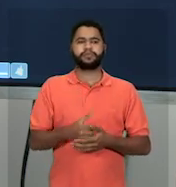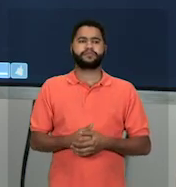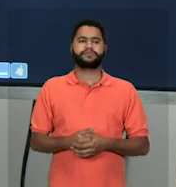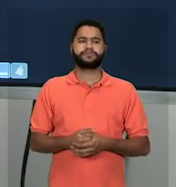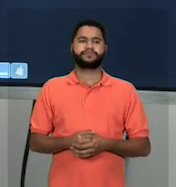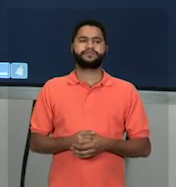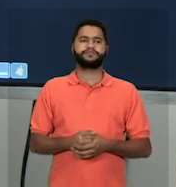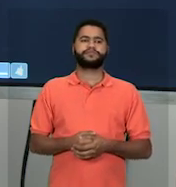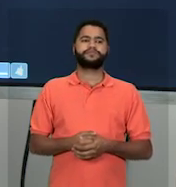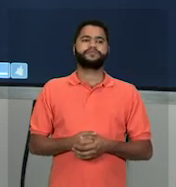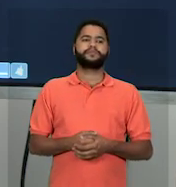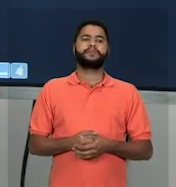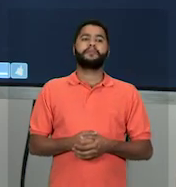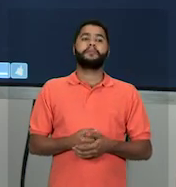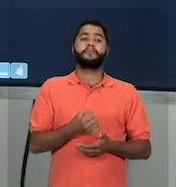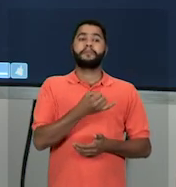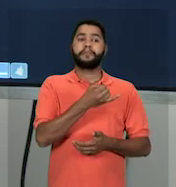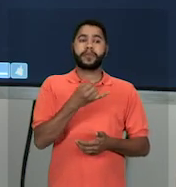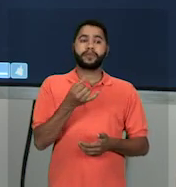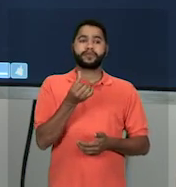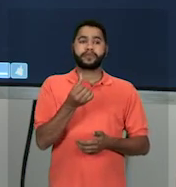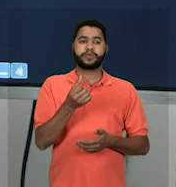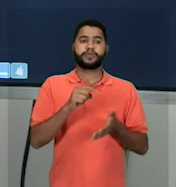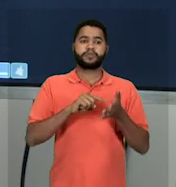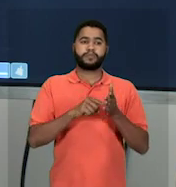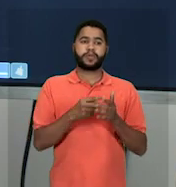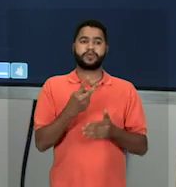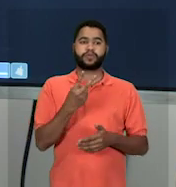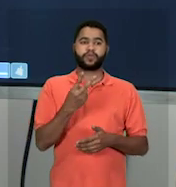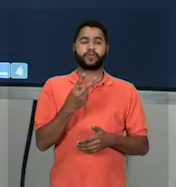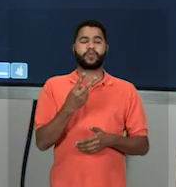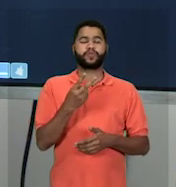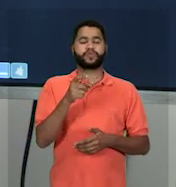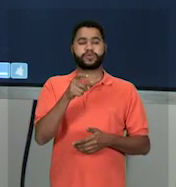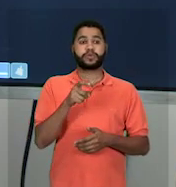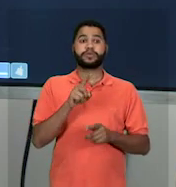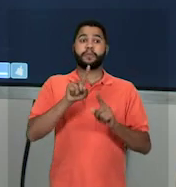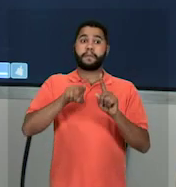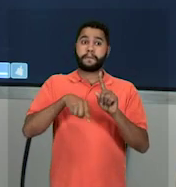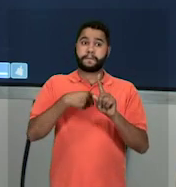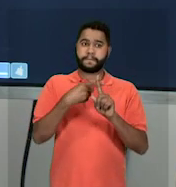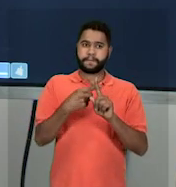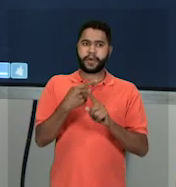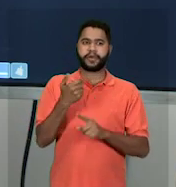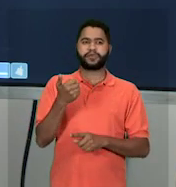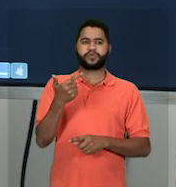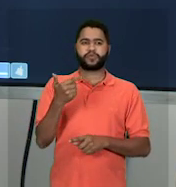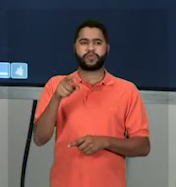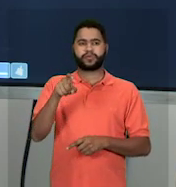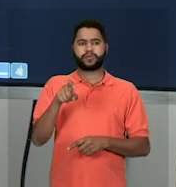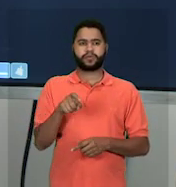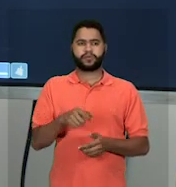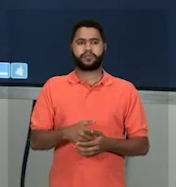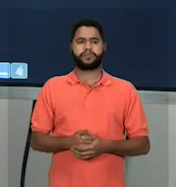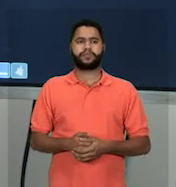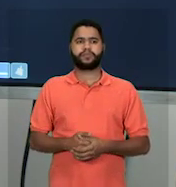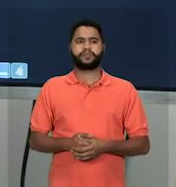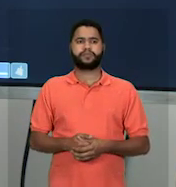- 6 x - 2x Mas 12x